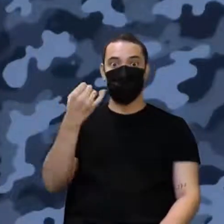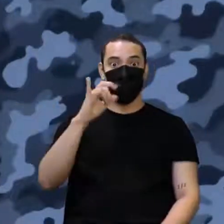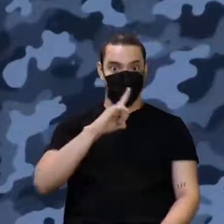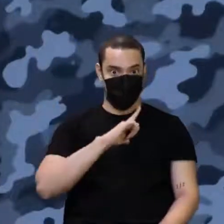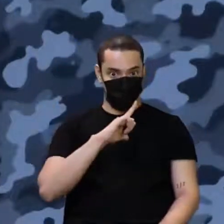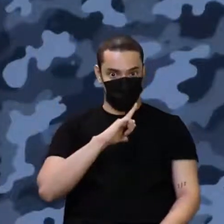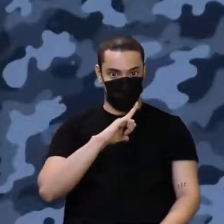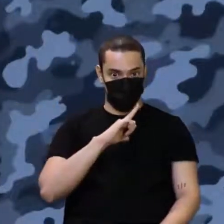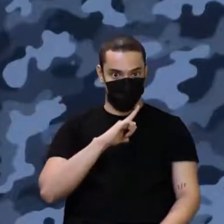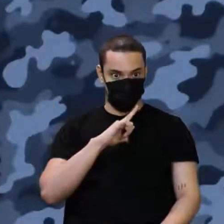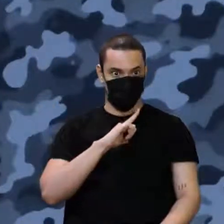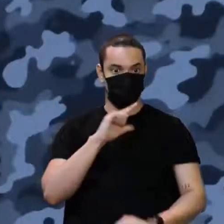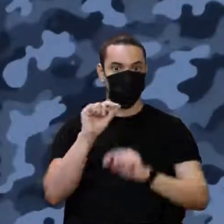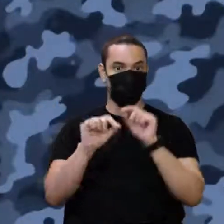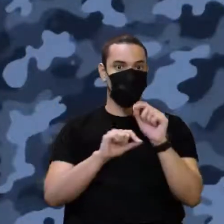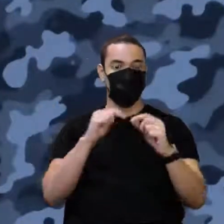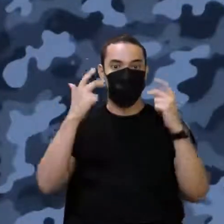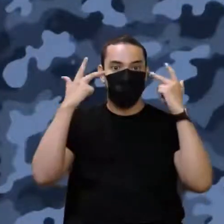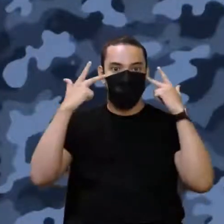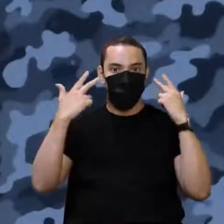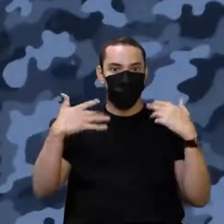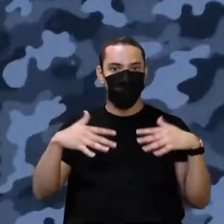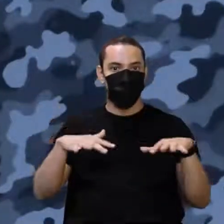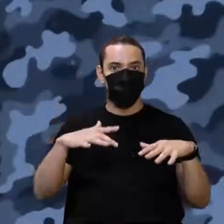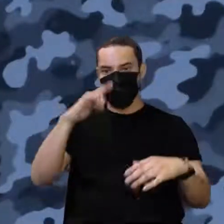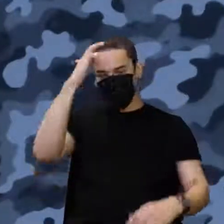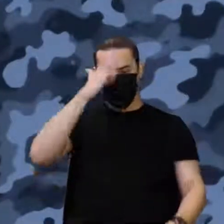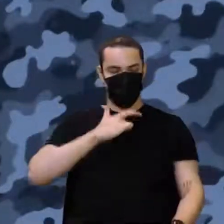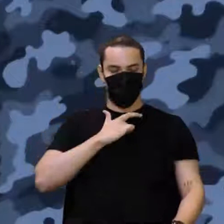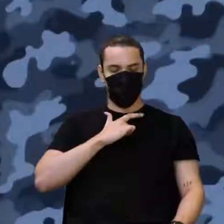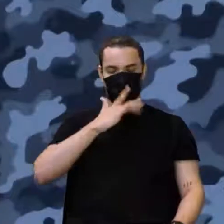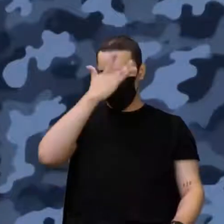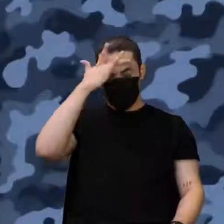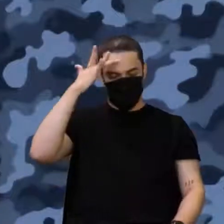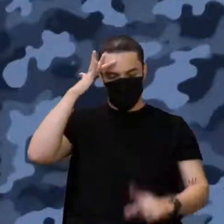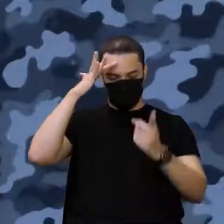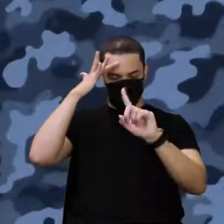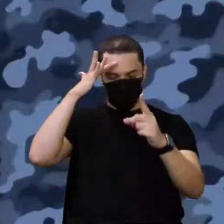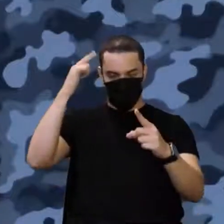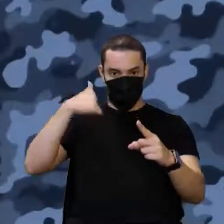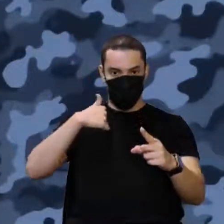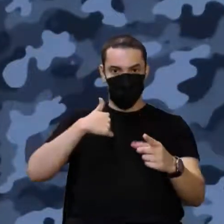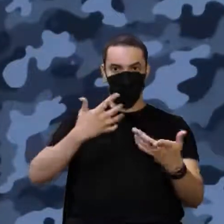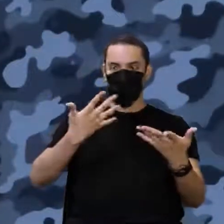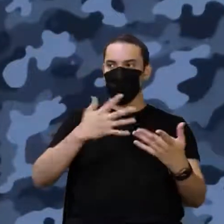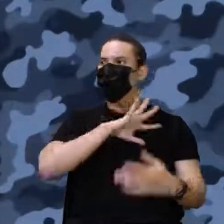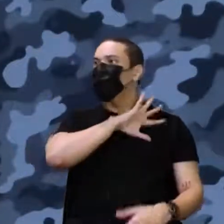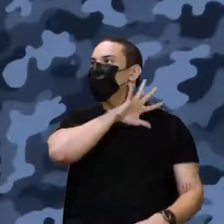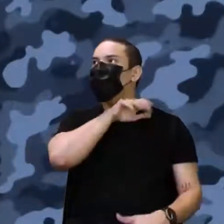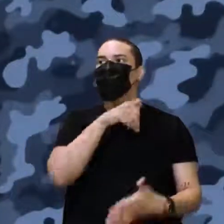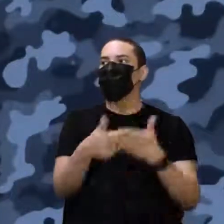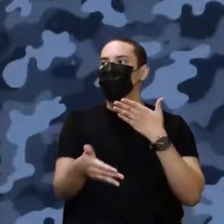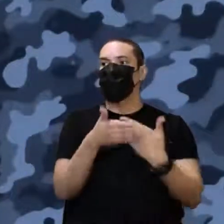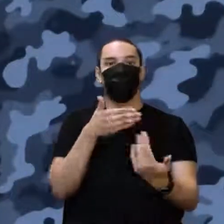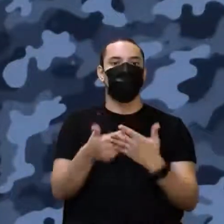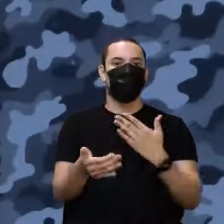um predador natural, vai de conta que eu não sou gente, tá? Vai de conta que eu sou um animal. E aí, esse animal está sobrevoando. Vamos dizer que